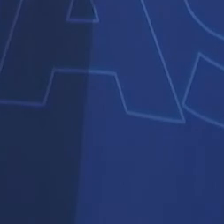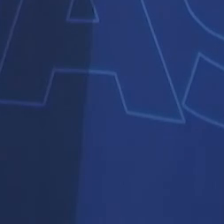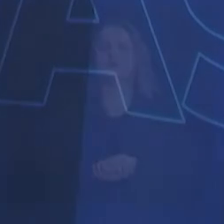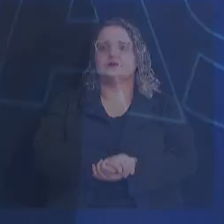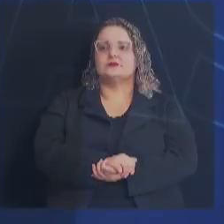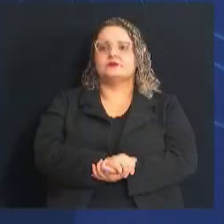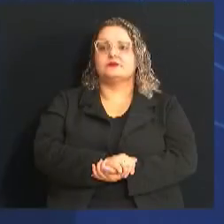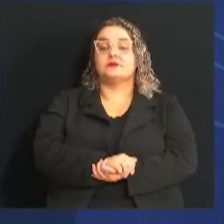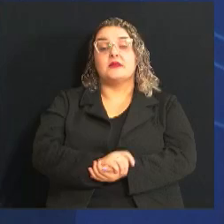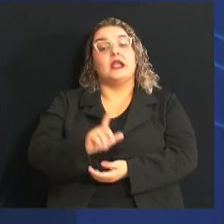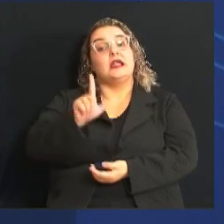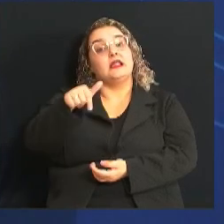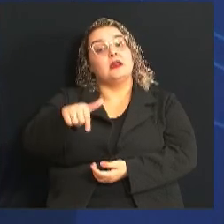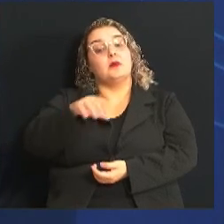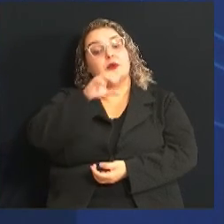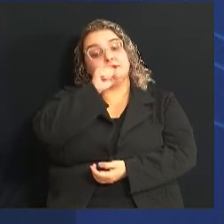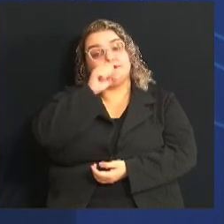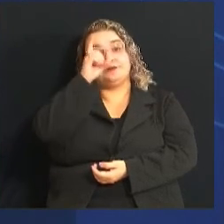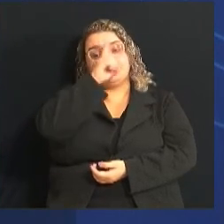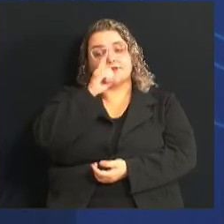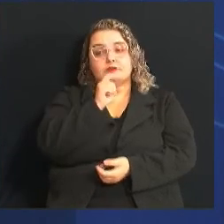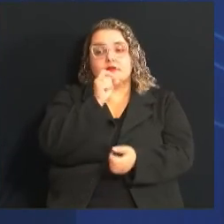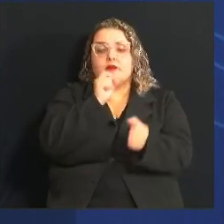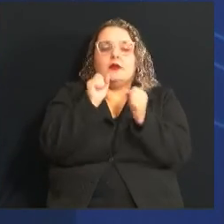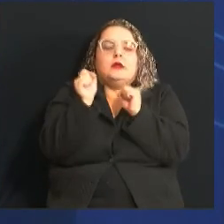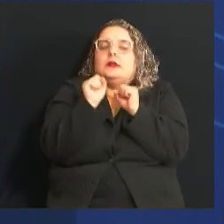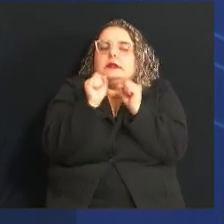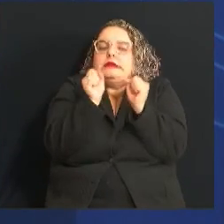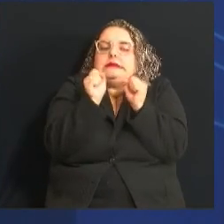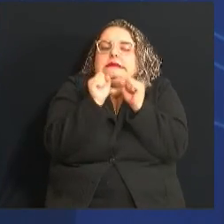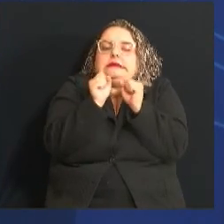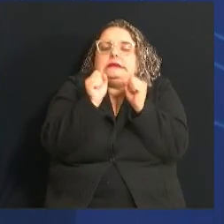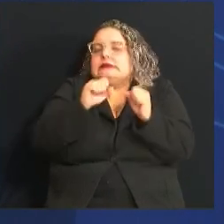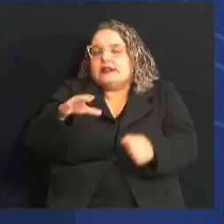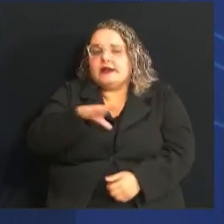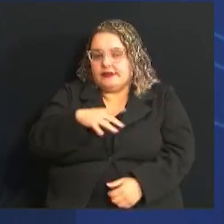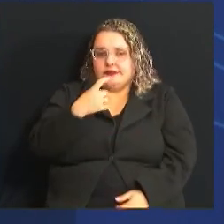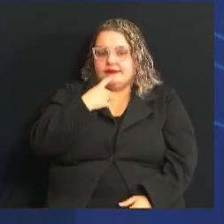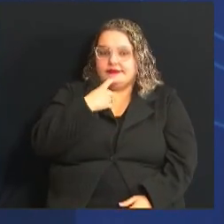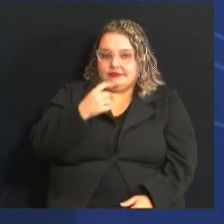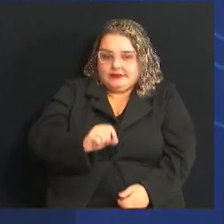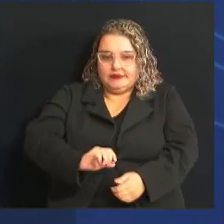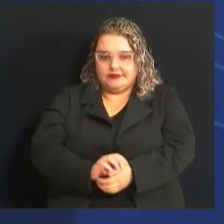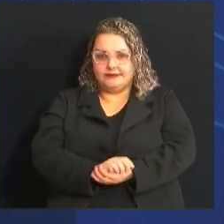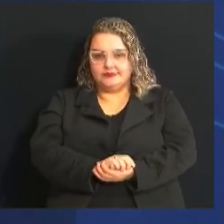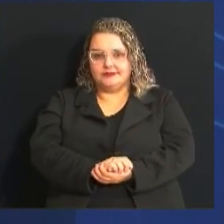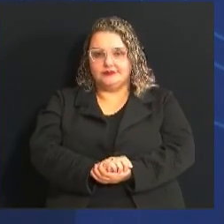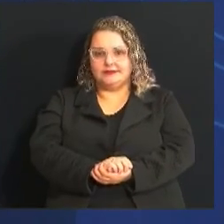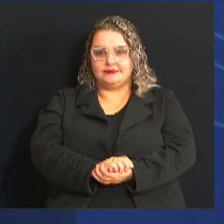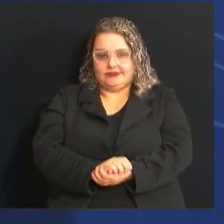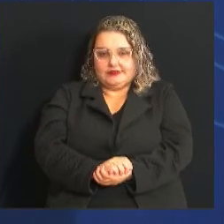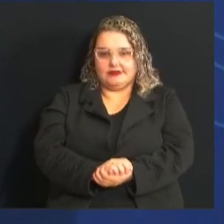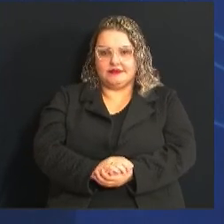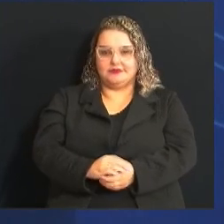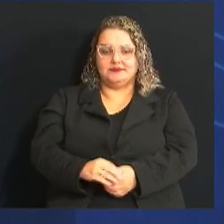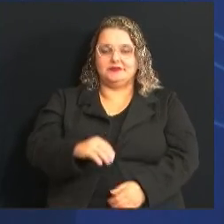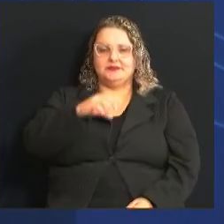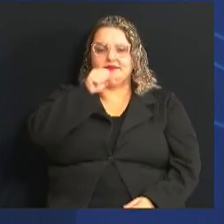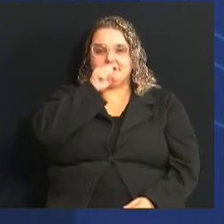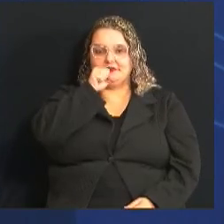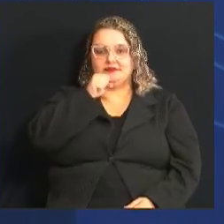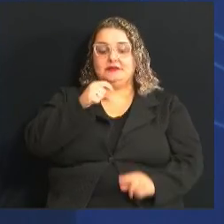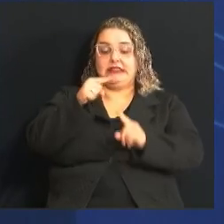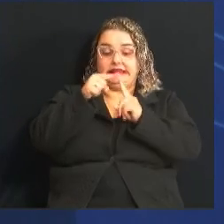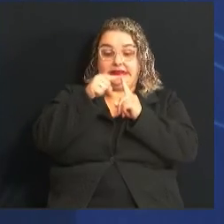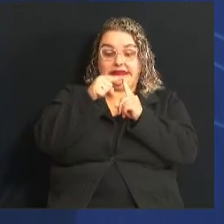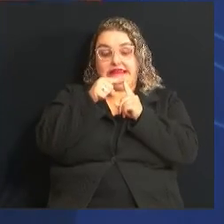Depois de um fim de semana de muito frio aqui na cidade de Campinas, né? Principalmente no sábado, quando os termômetros